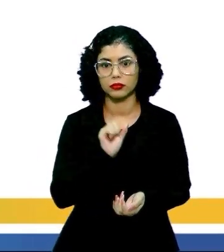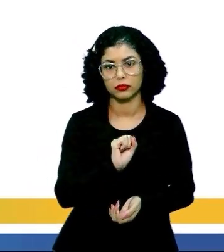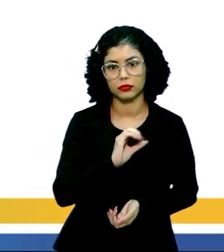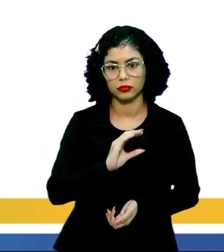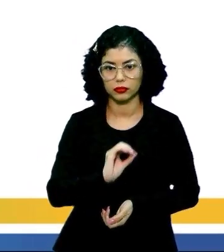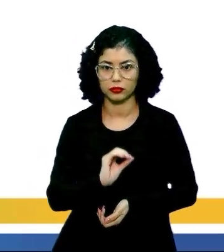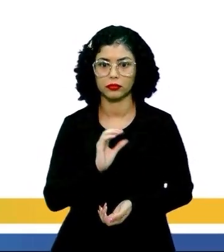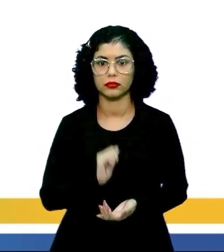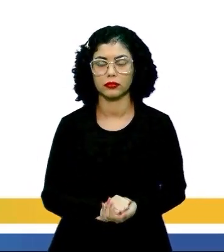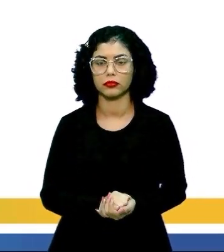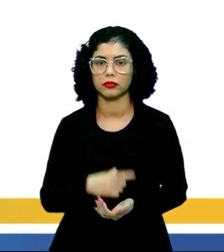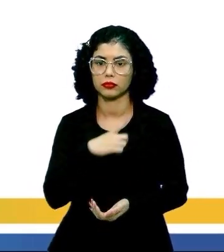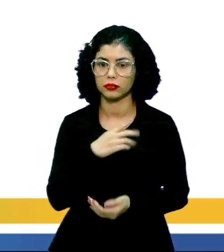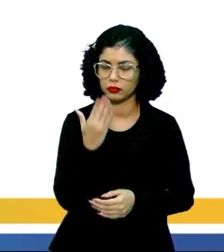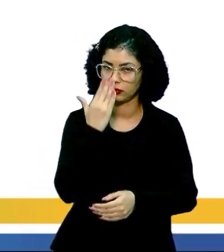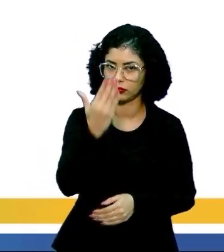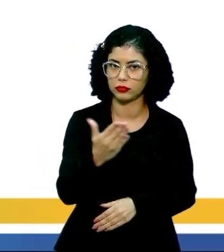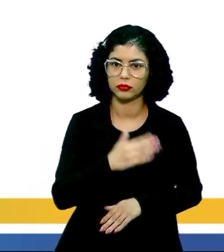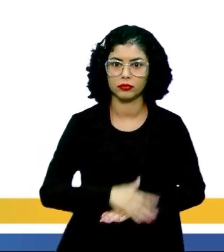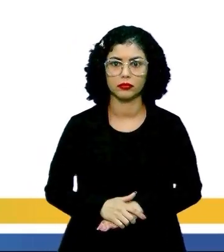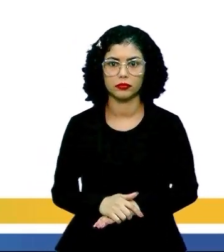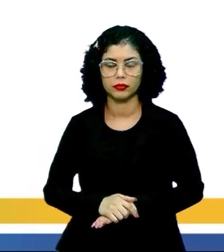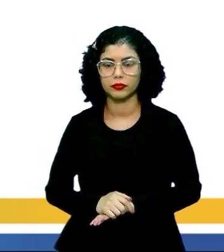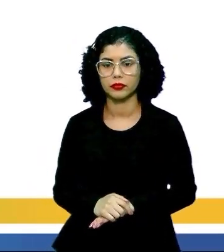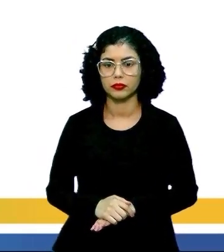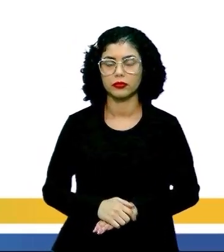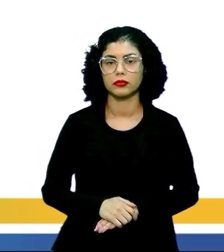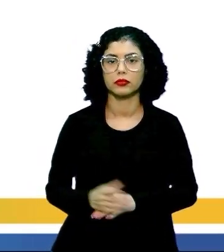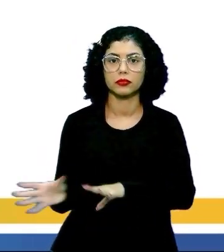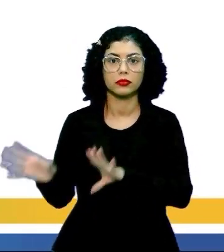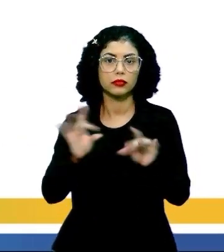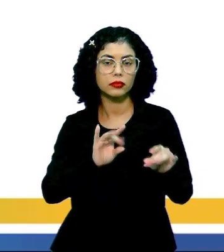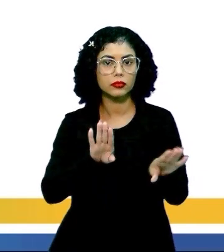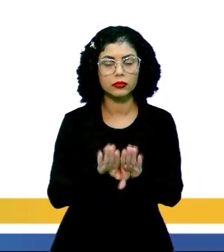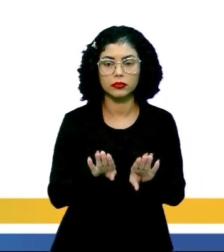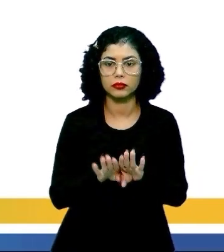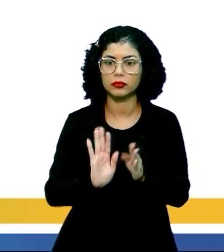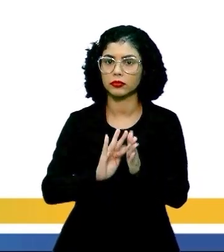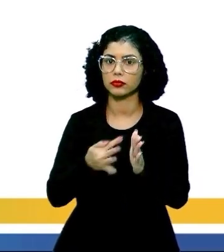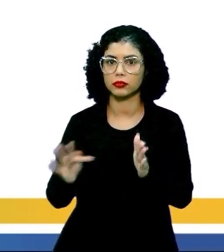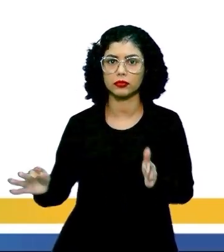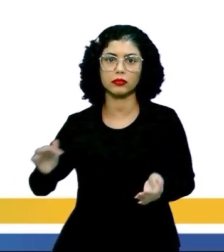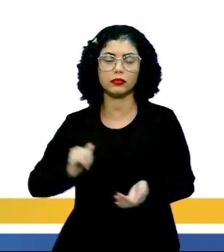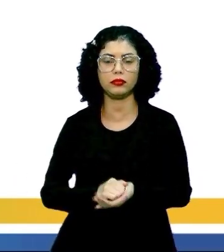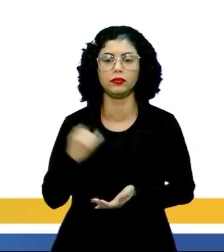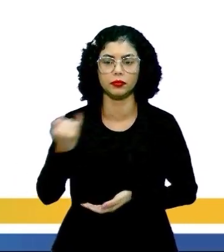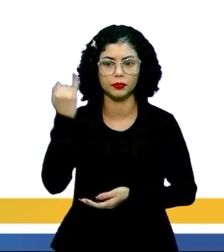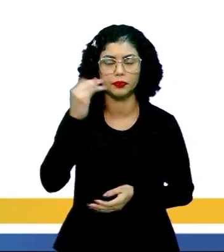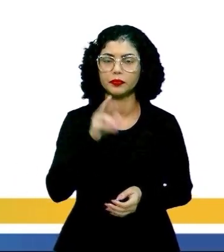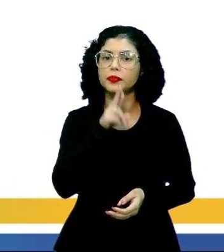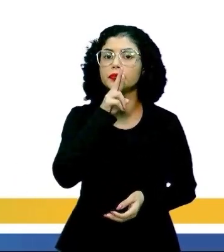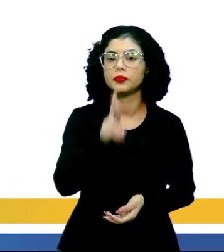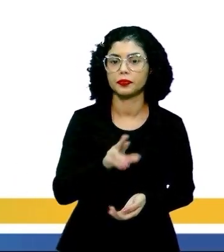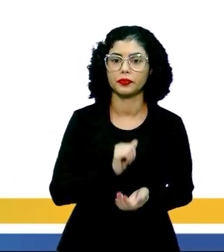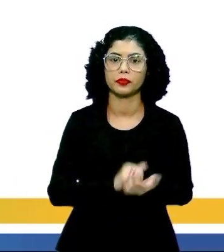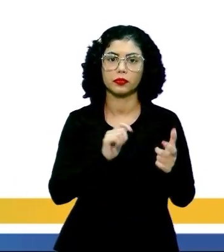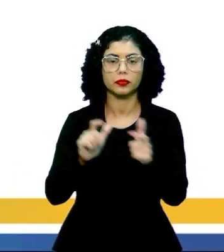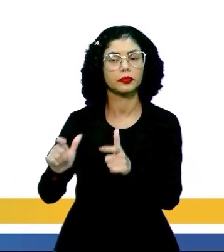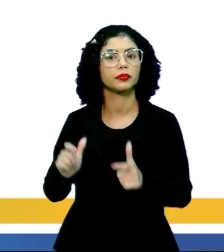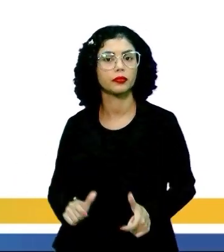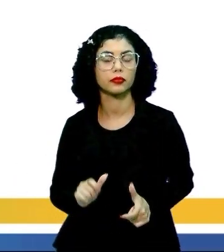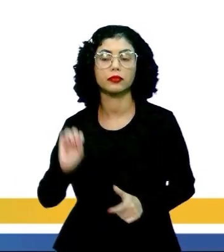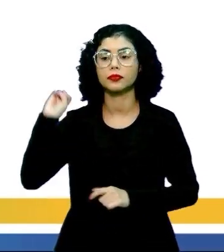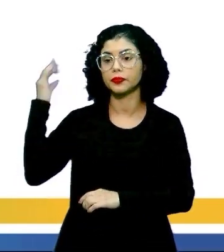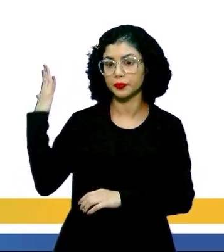s0 ele vai ficar mais à frente levando-se em consideração que nessa função horária a gente tá querendo calcular o espaço